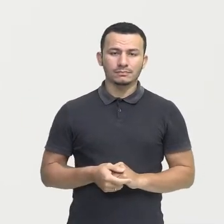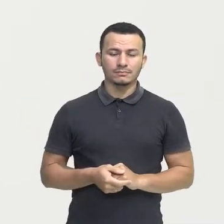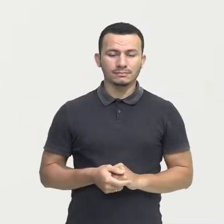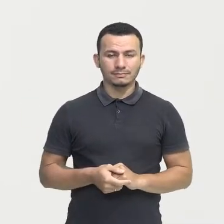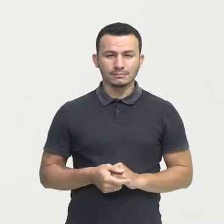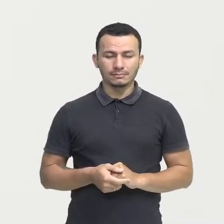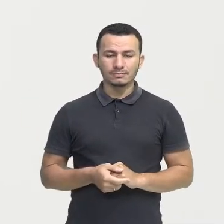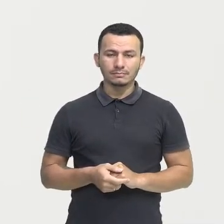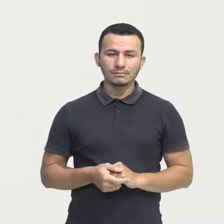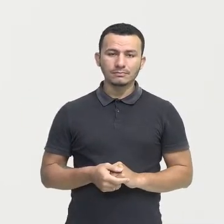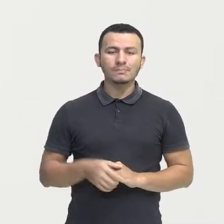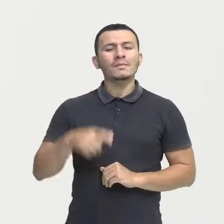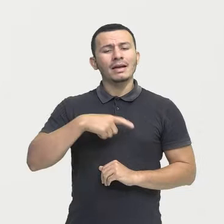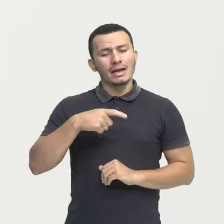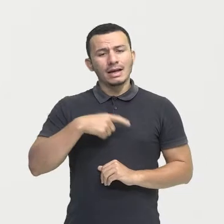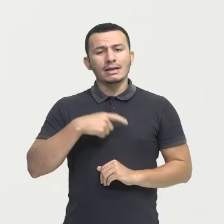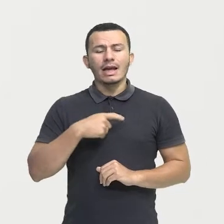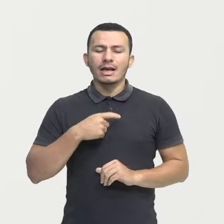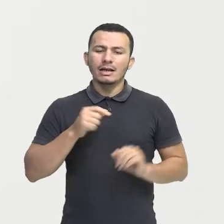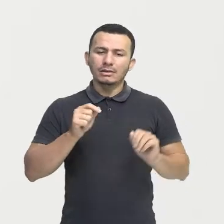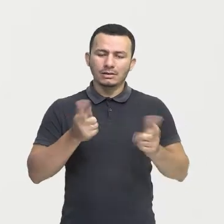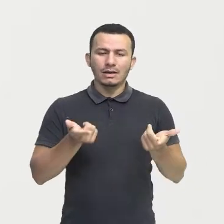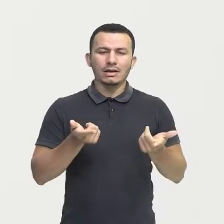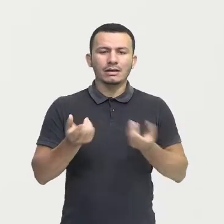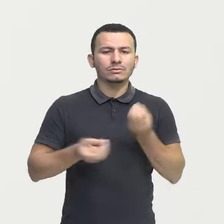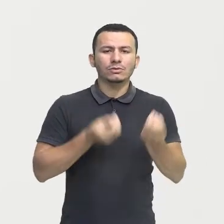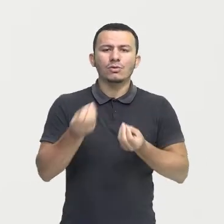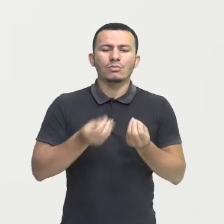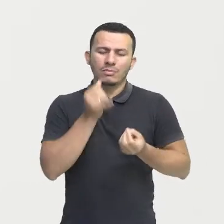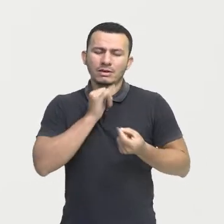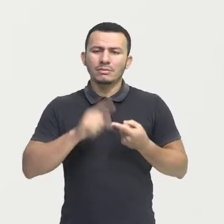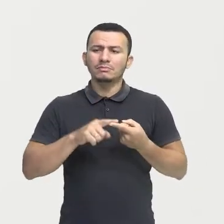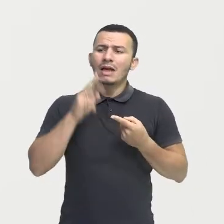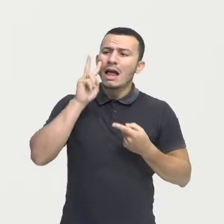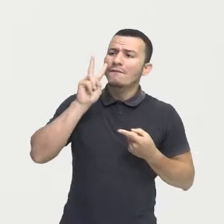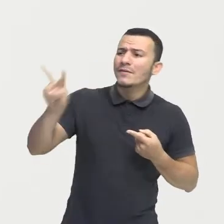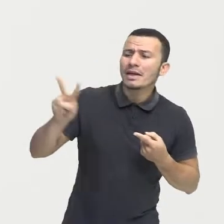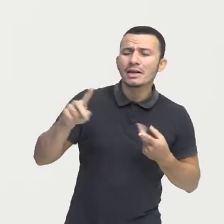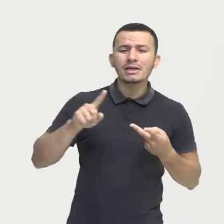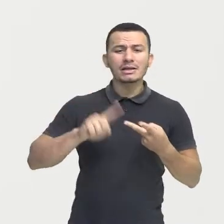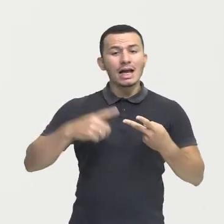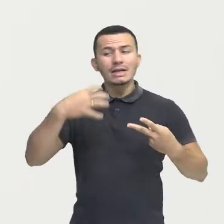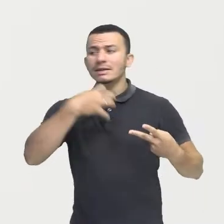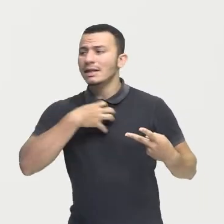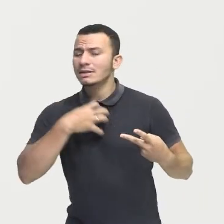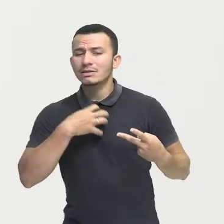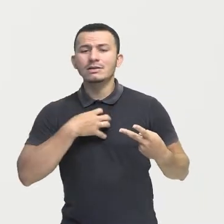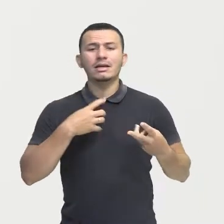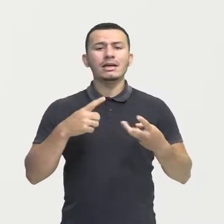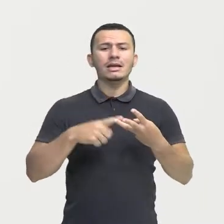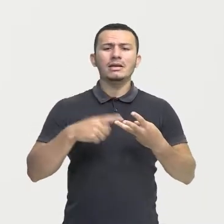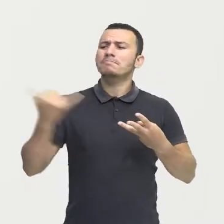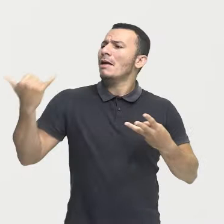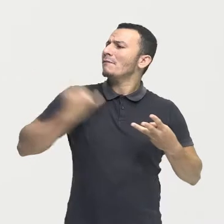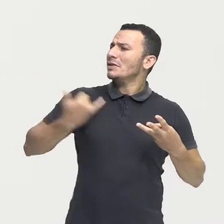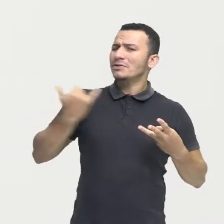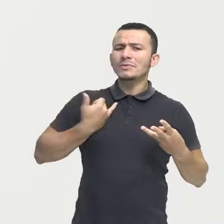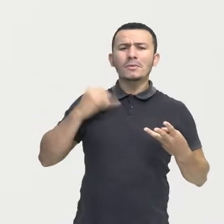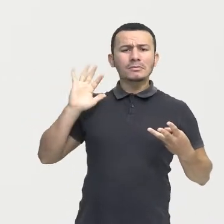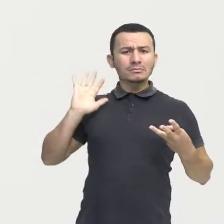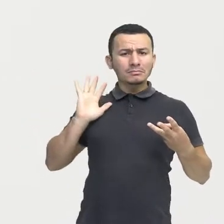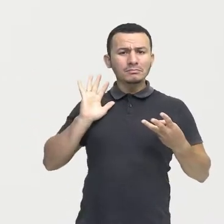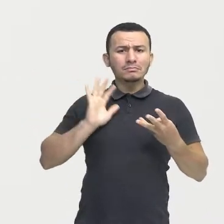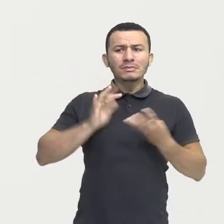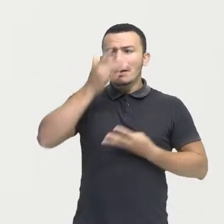Expressa-se por frase como porque vi, porque senti, porque disseram, porque